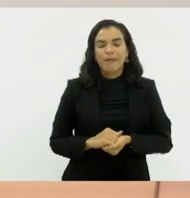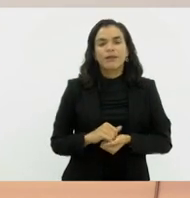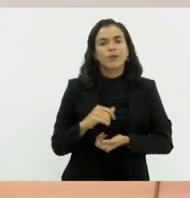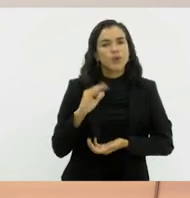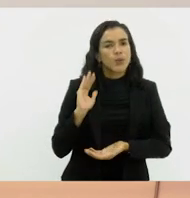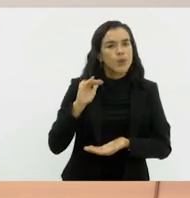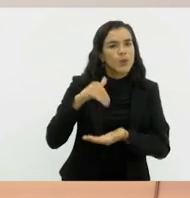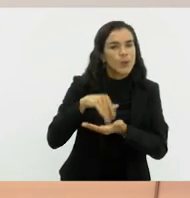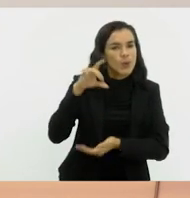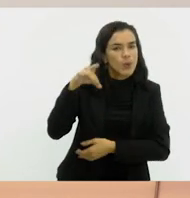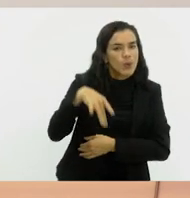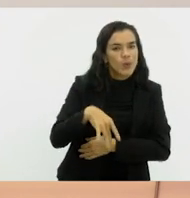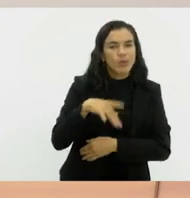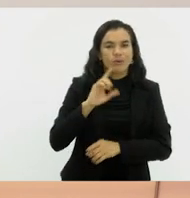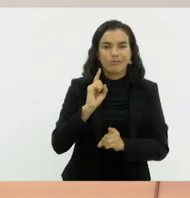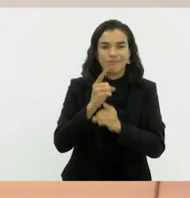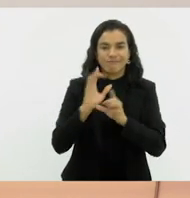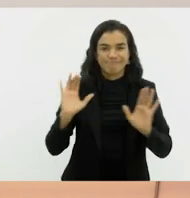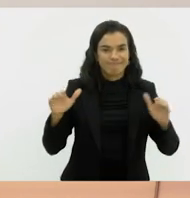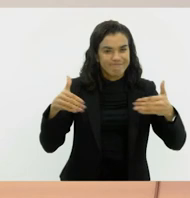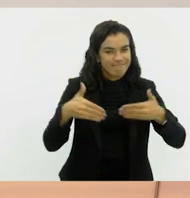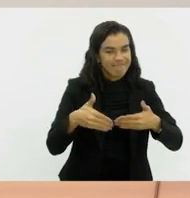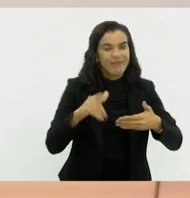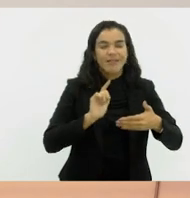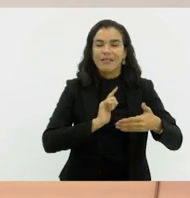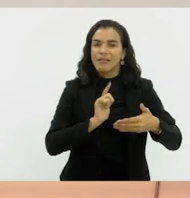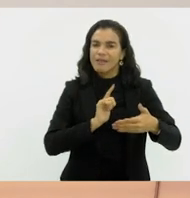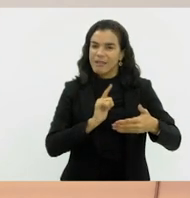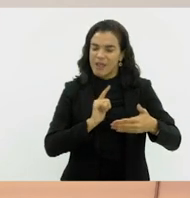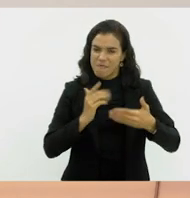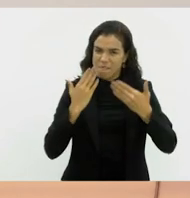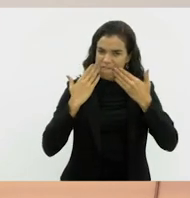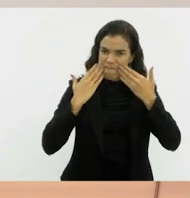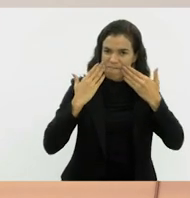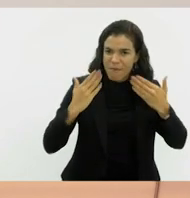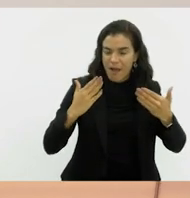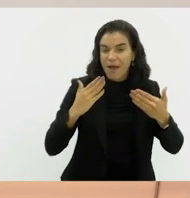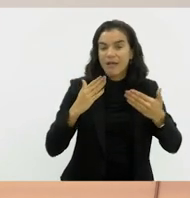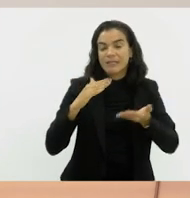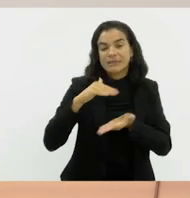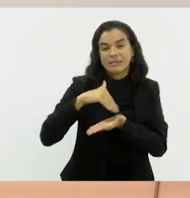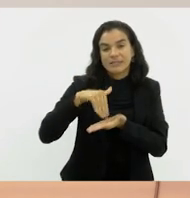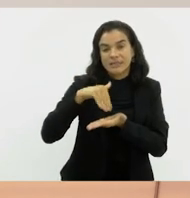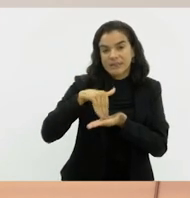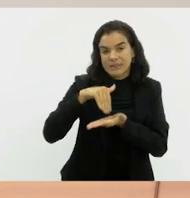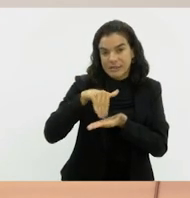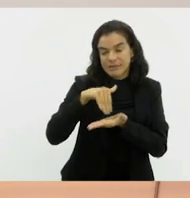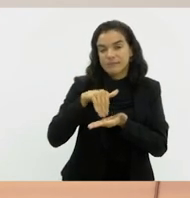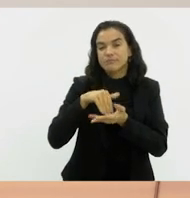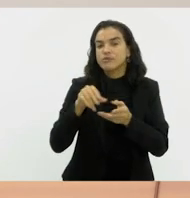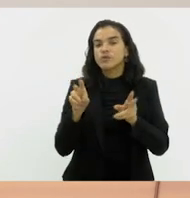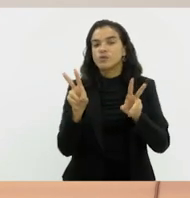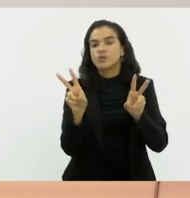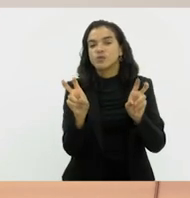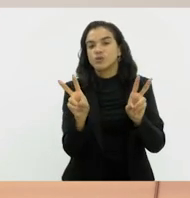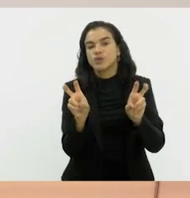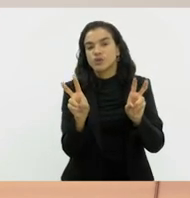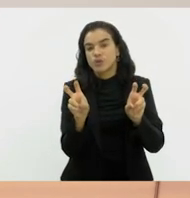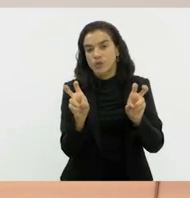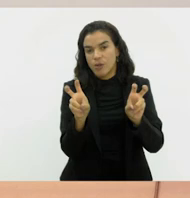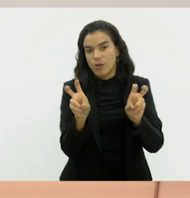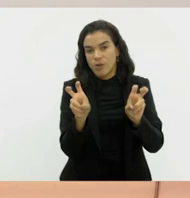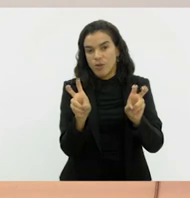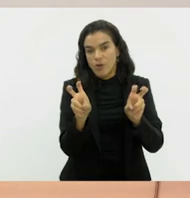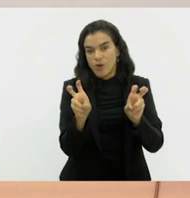No último encontro que nós tivemos, houve uma manifestação da secretaria no que se refere à